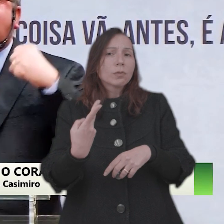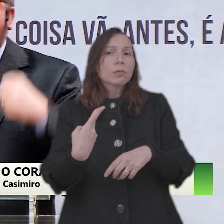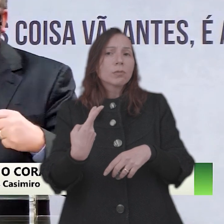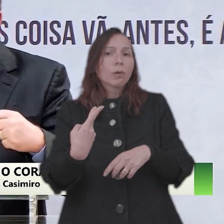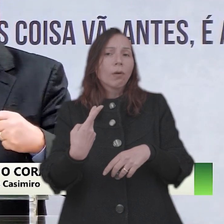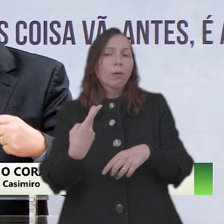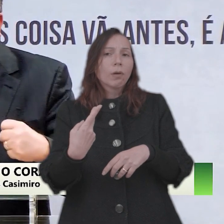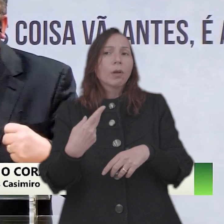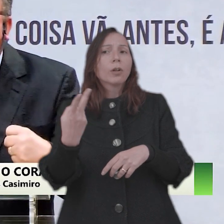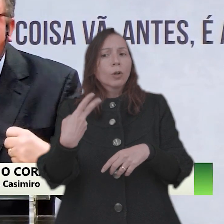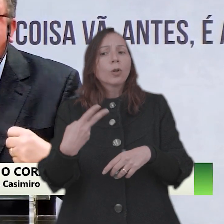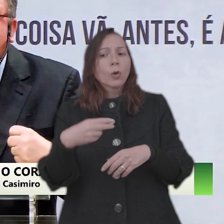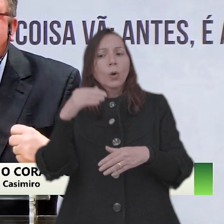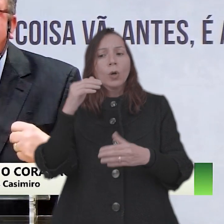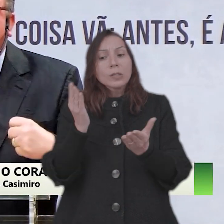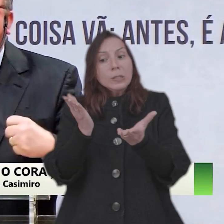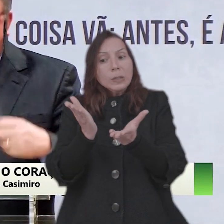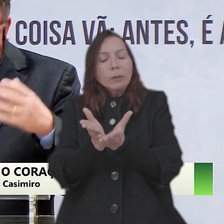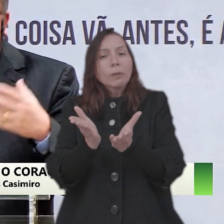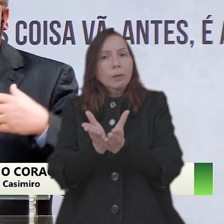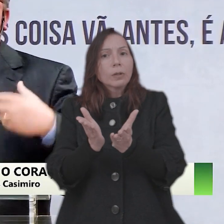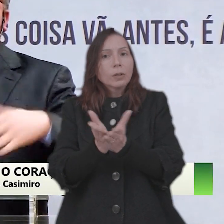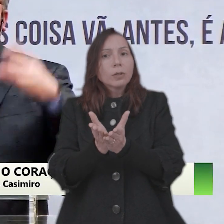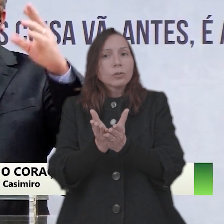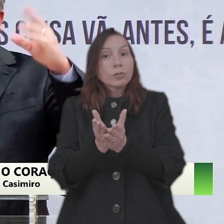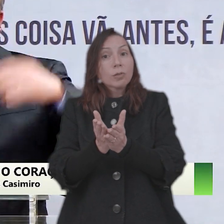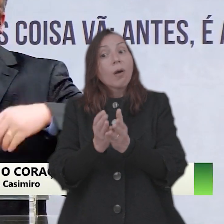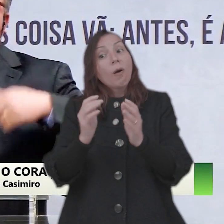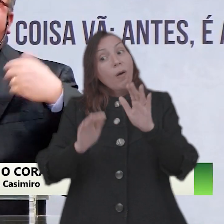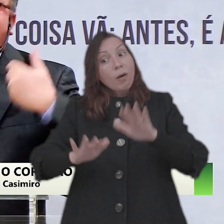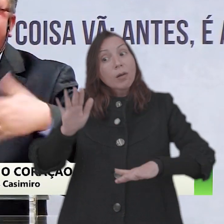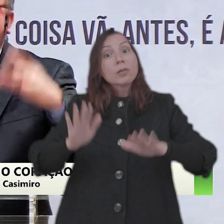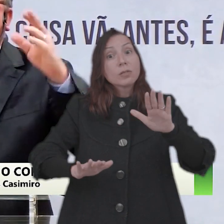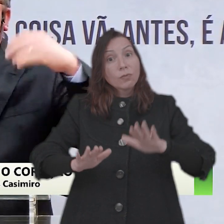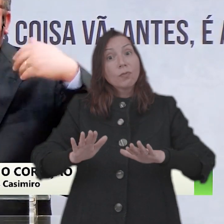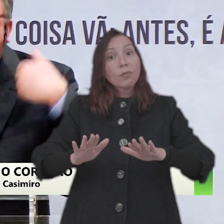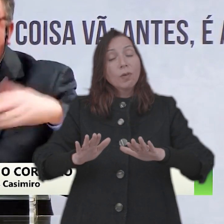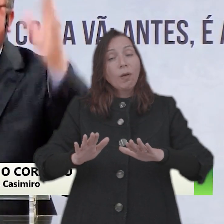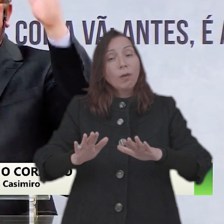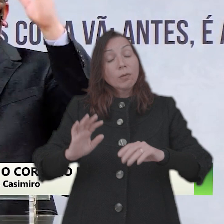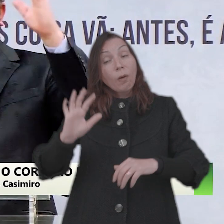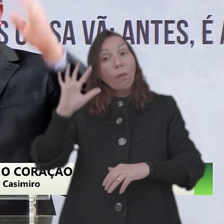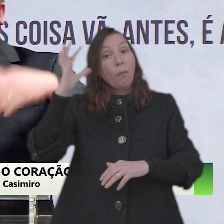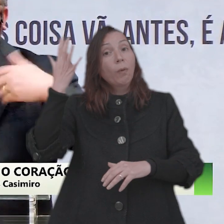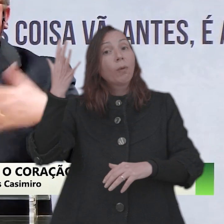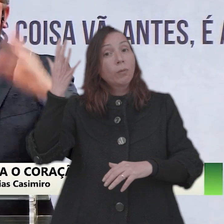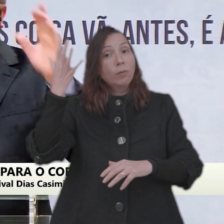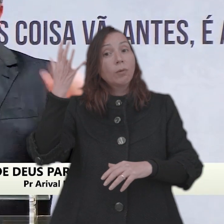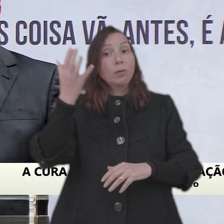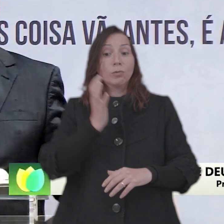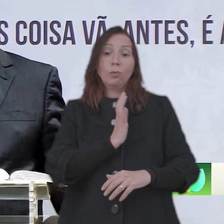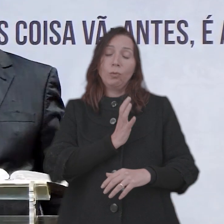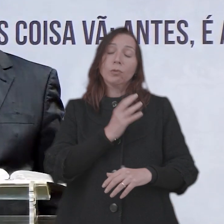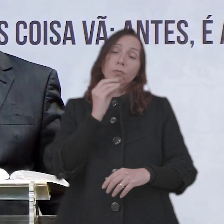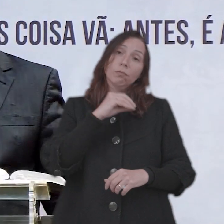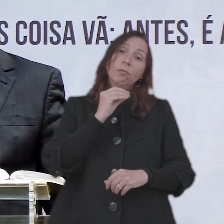ser abatidos por esse vírus, por essa bactéria do desânimo, do